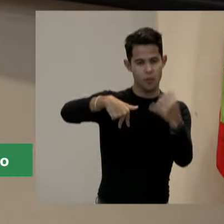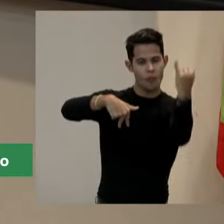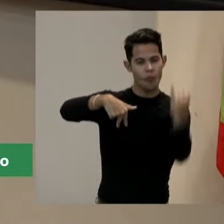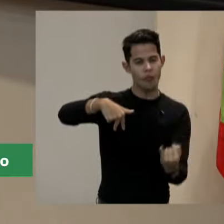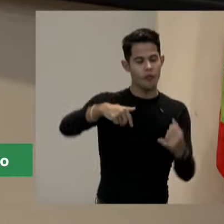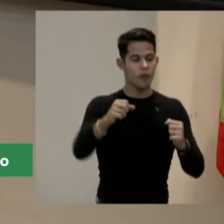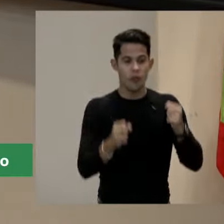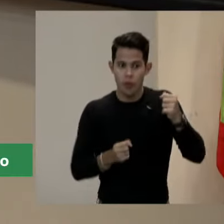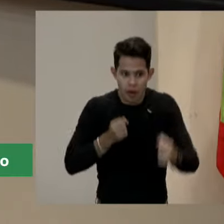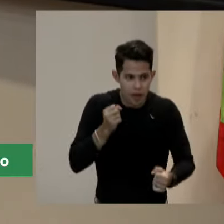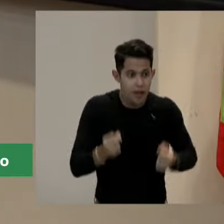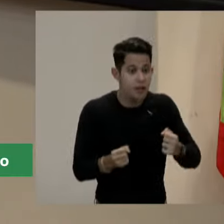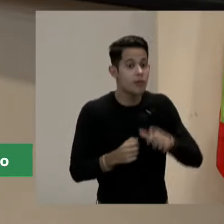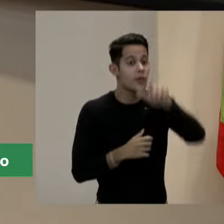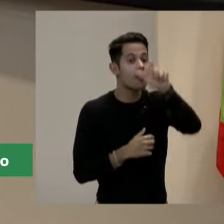quem?